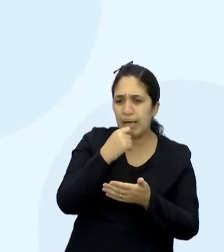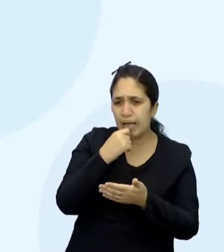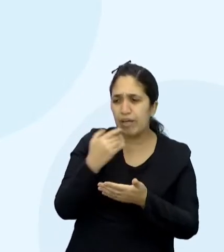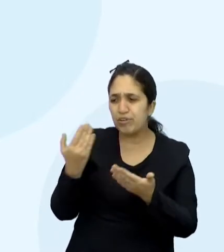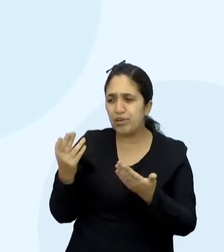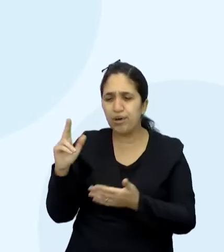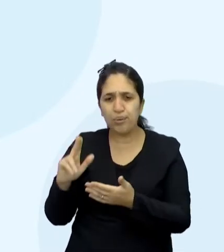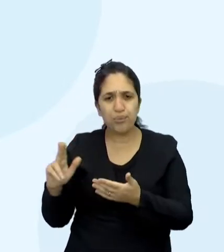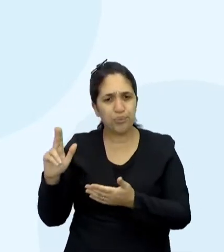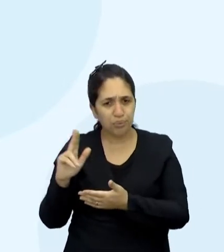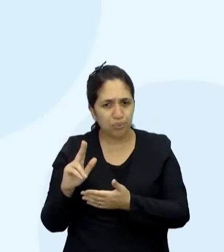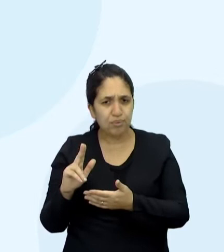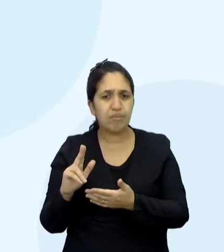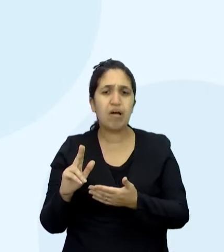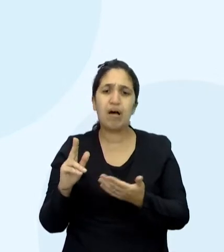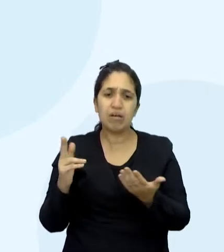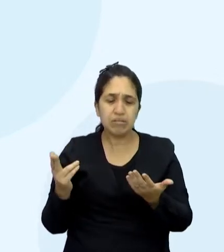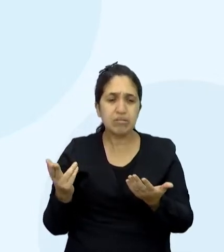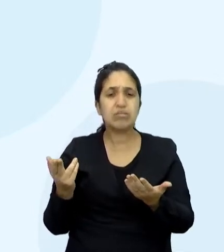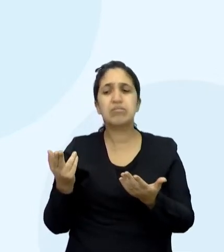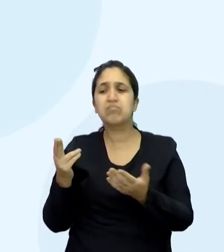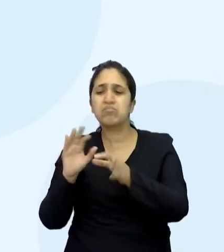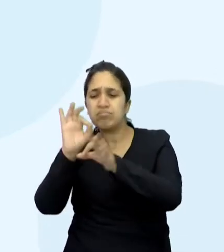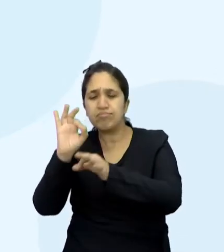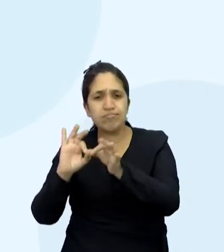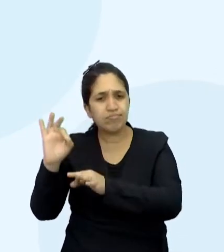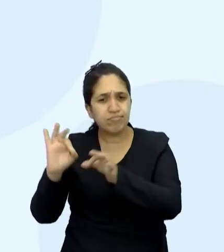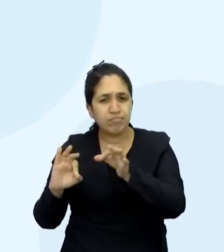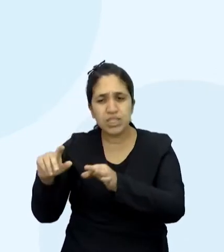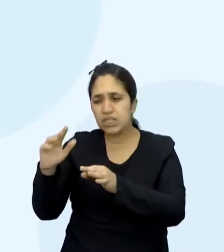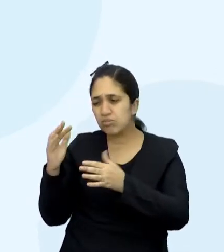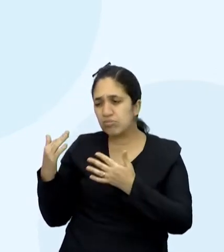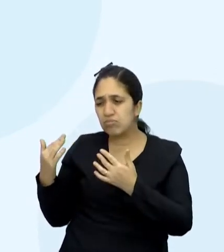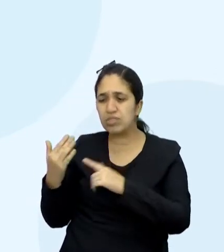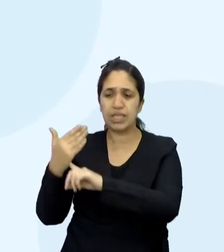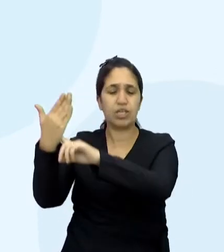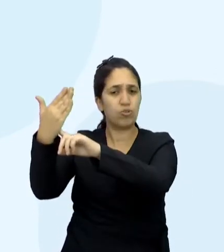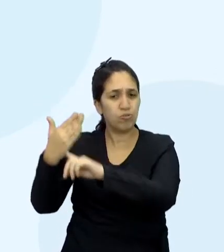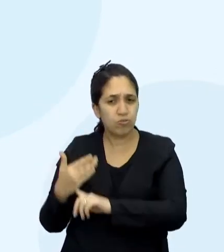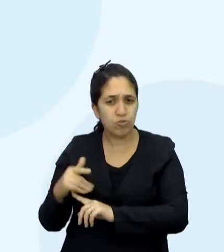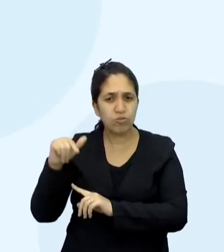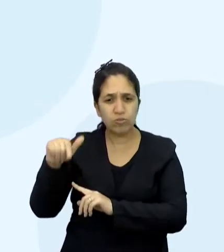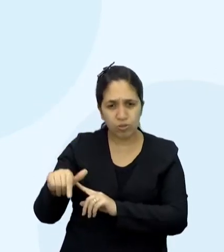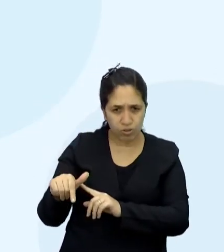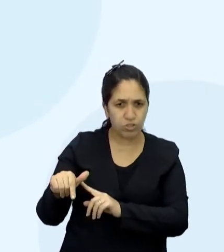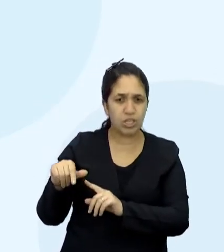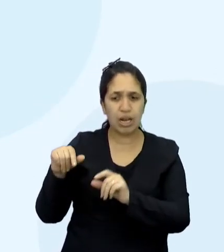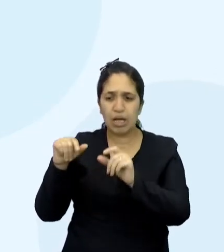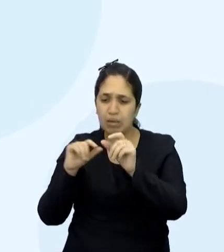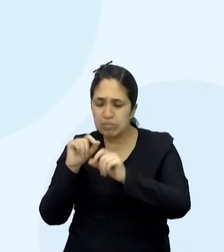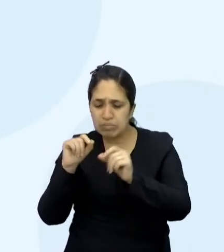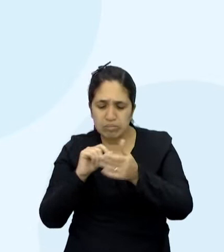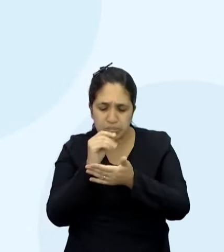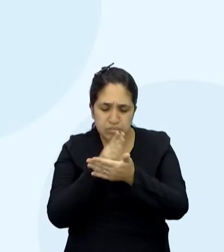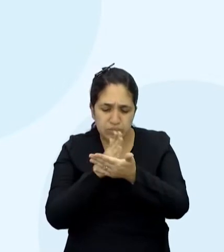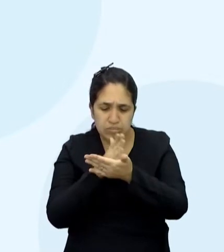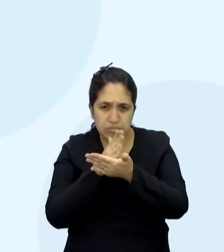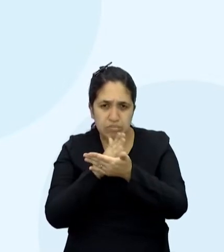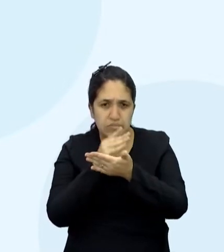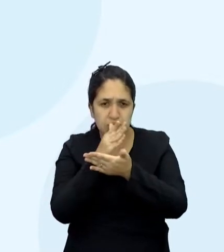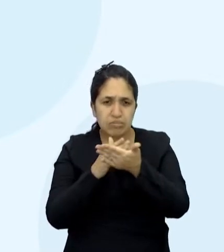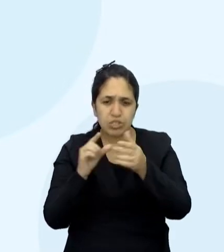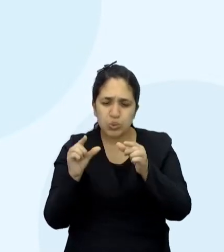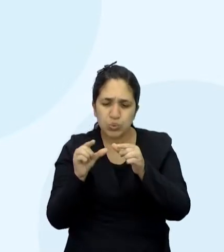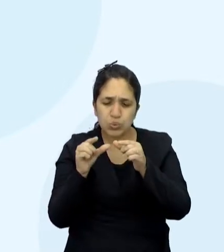utiliza que é produzido, né, tecnologicamente falando, para reduzir essa massa,